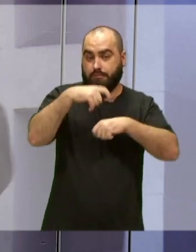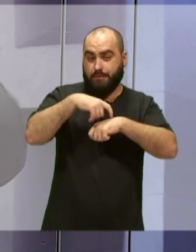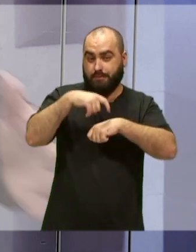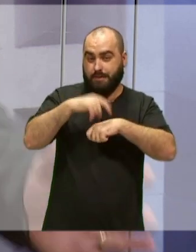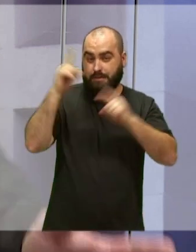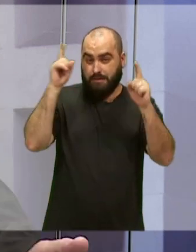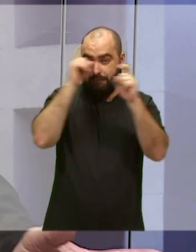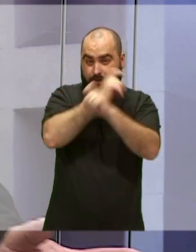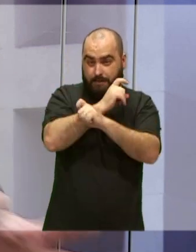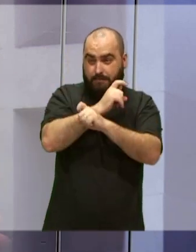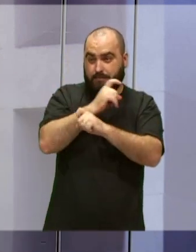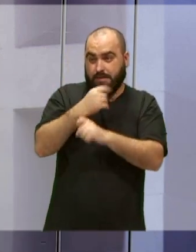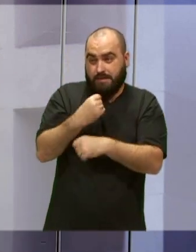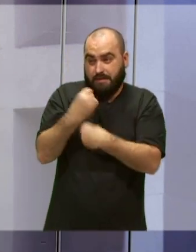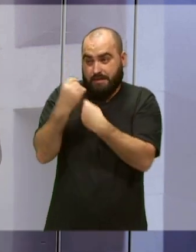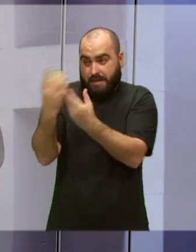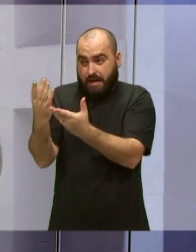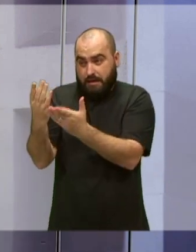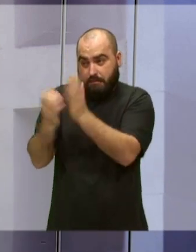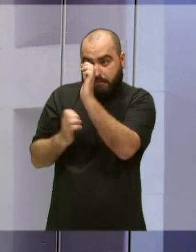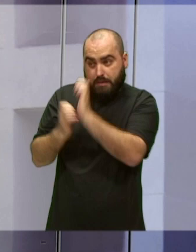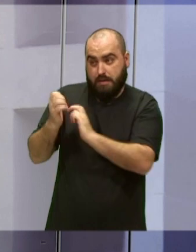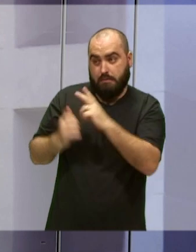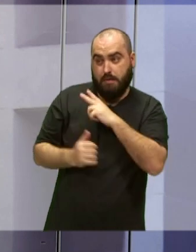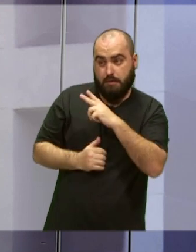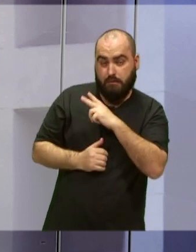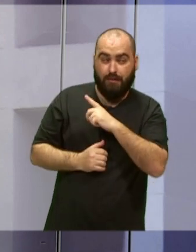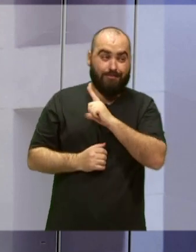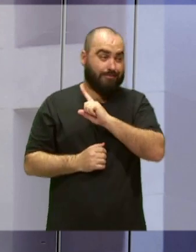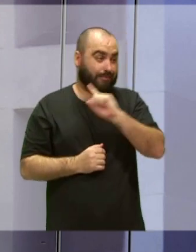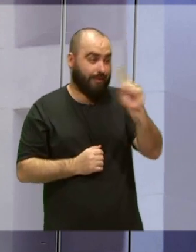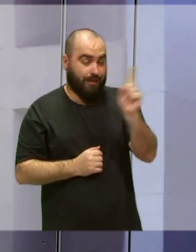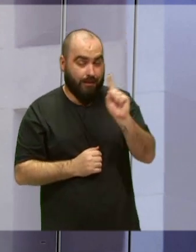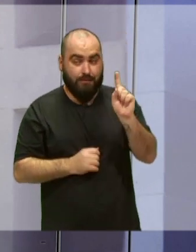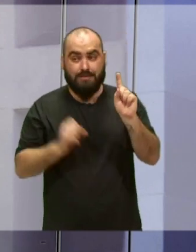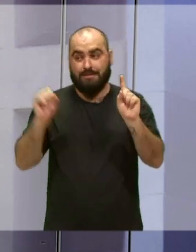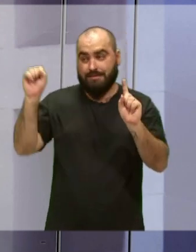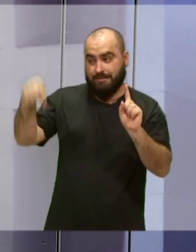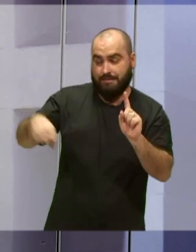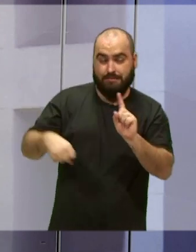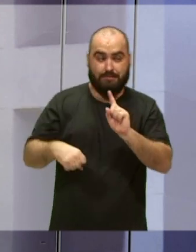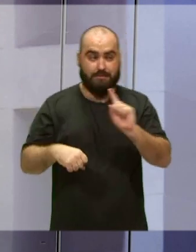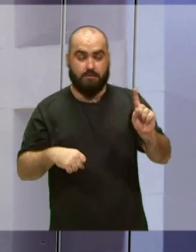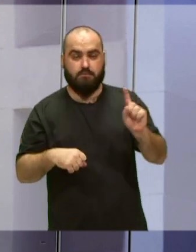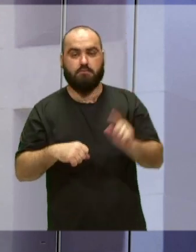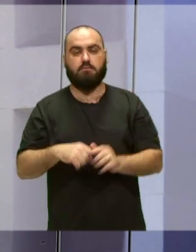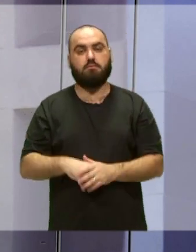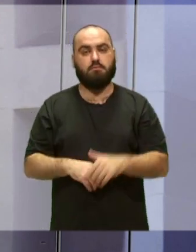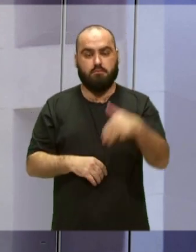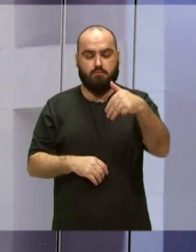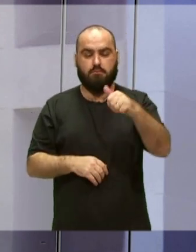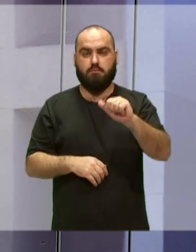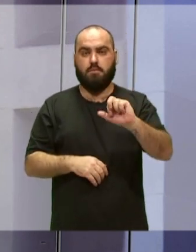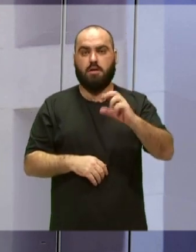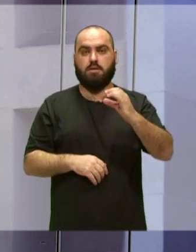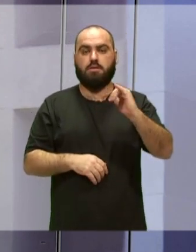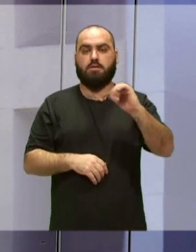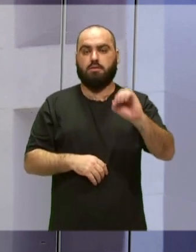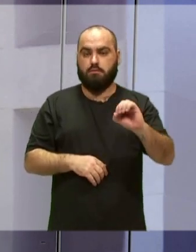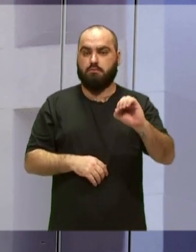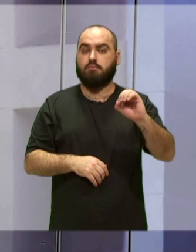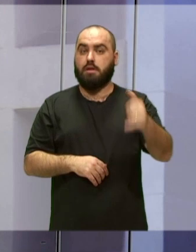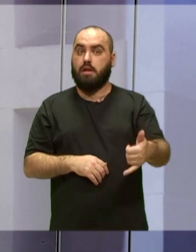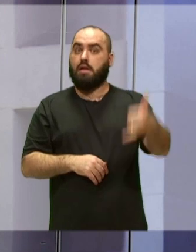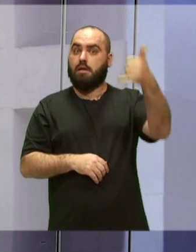desestatização não desestatização o porto e tal o Márcio França me atendeu teve vezes que ele me ligou